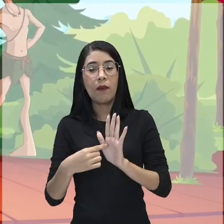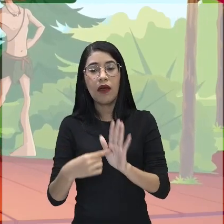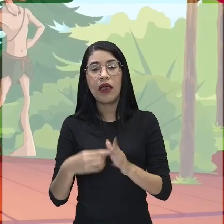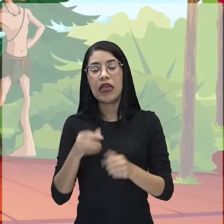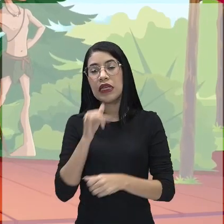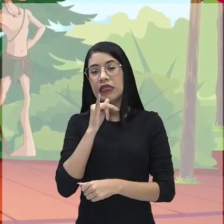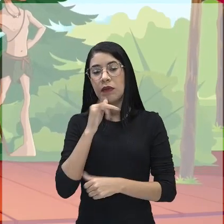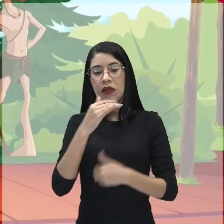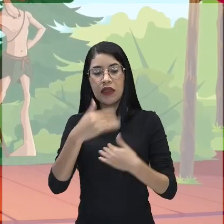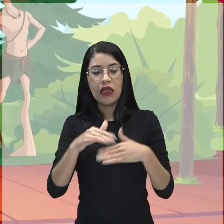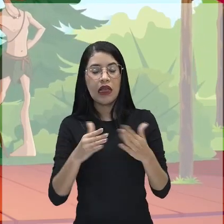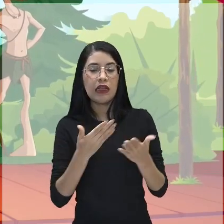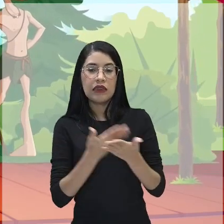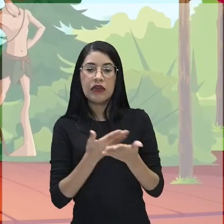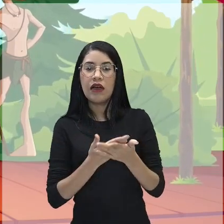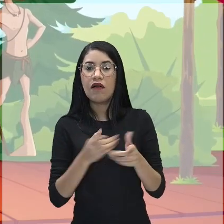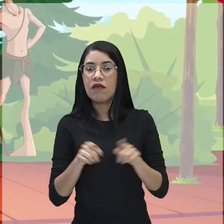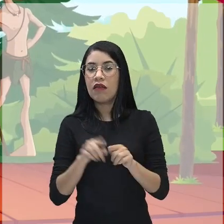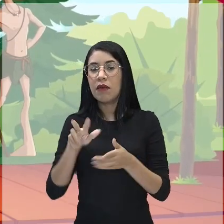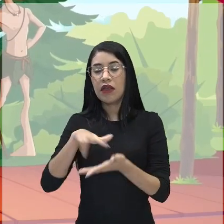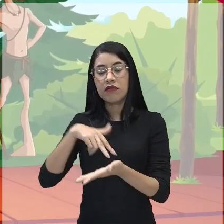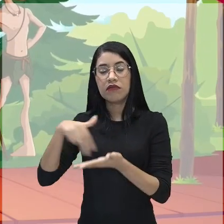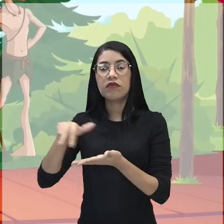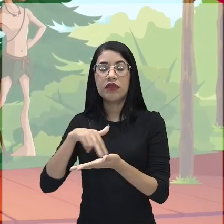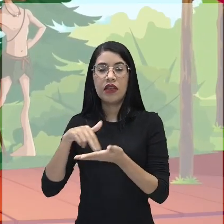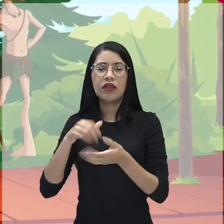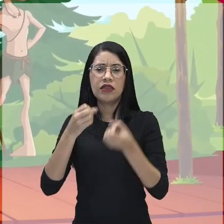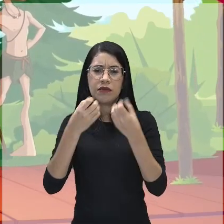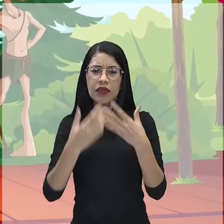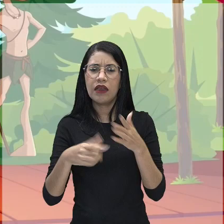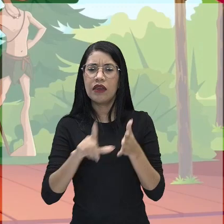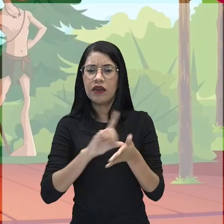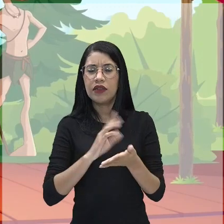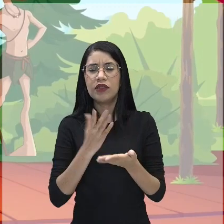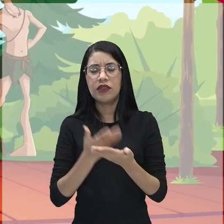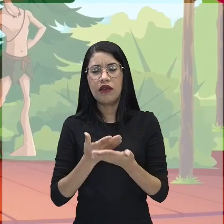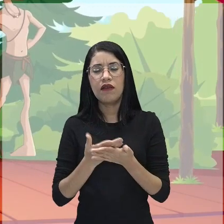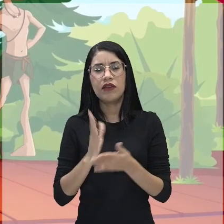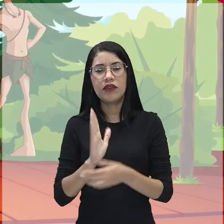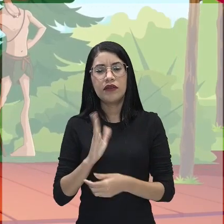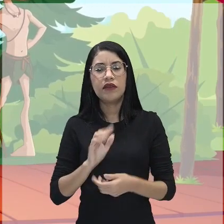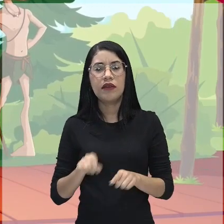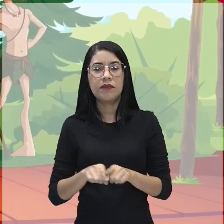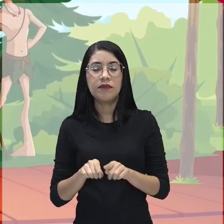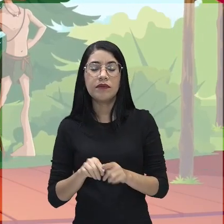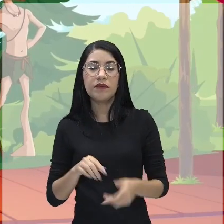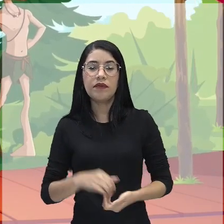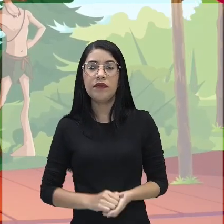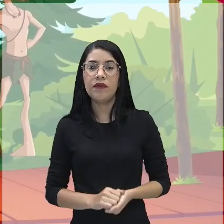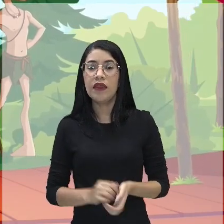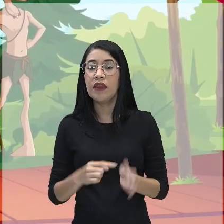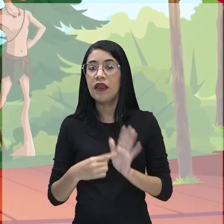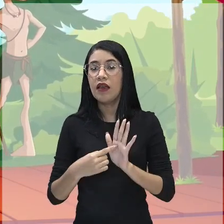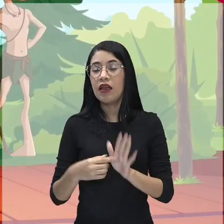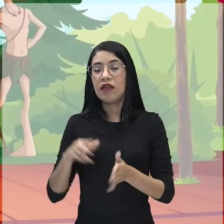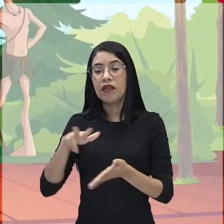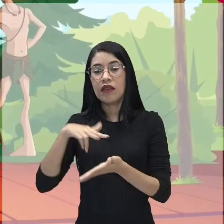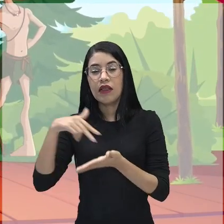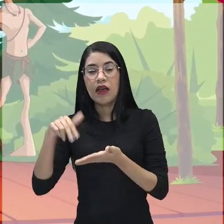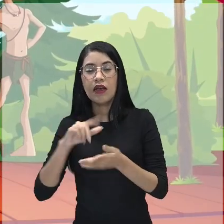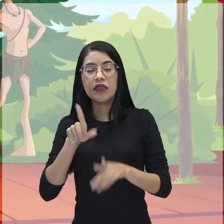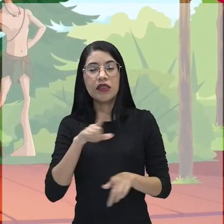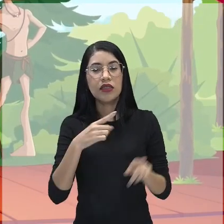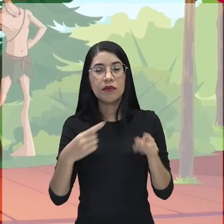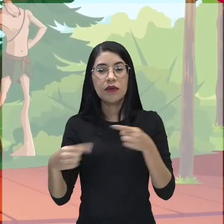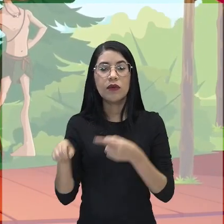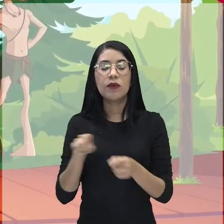de aula, uma apresentação de uma dança, que nós já falamos nas nossas aulas anteriores, né? Apresentação da dança, apresentação de